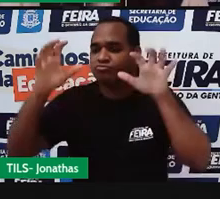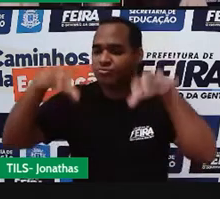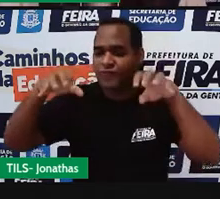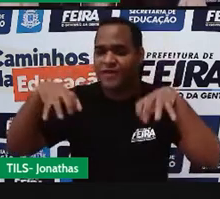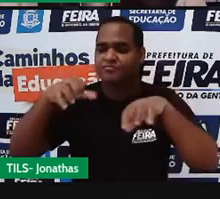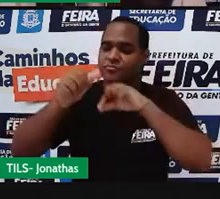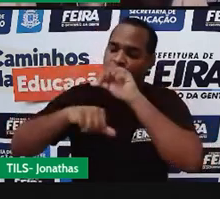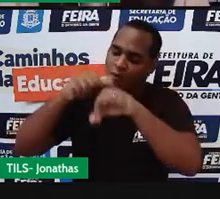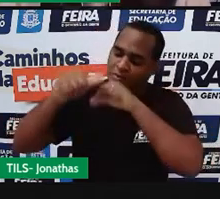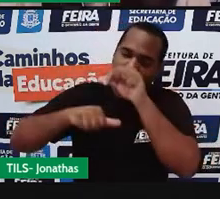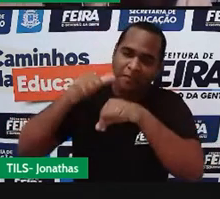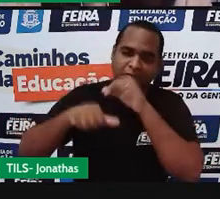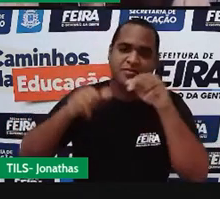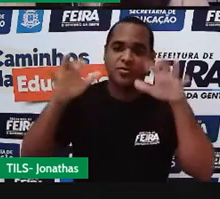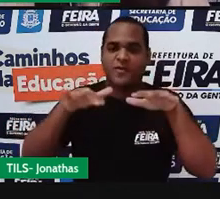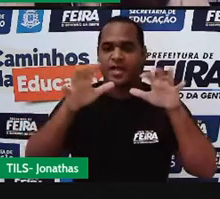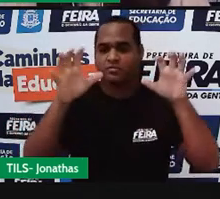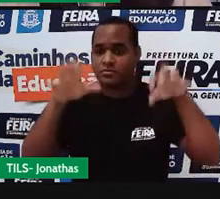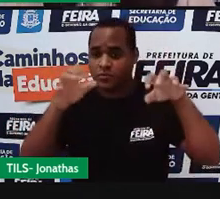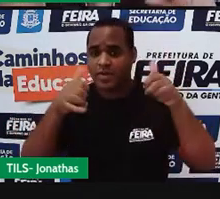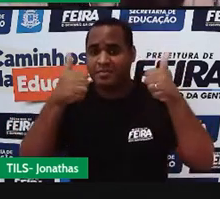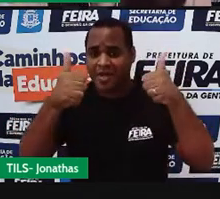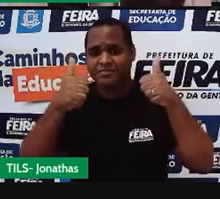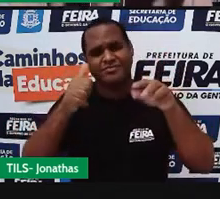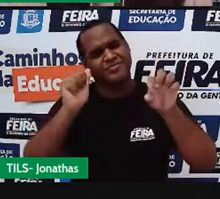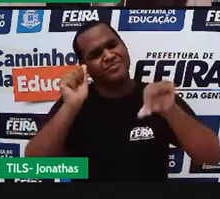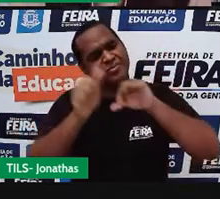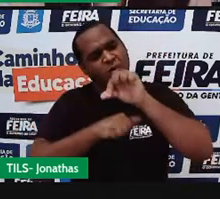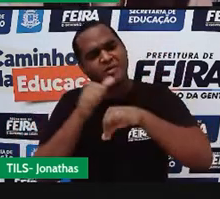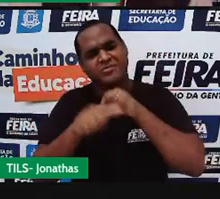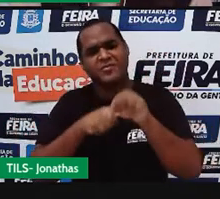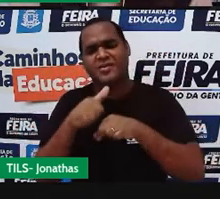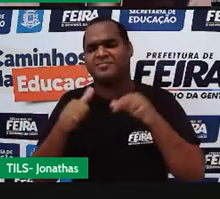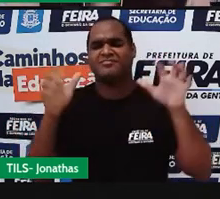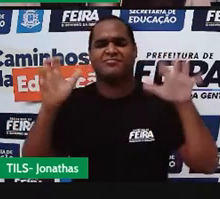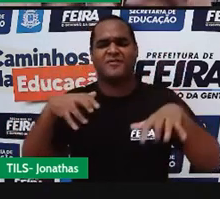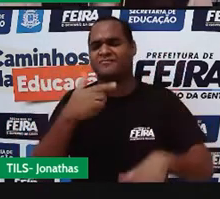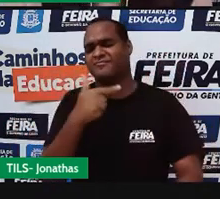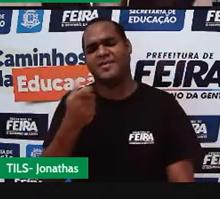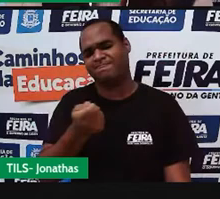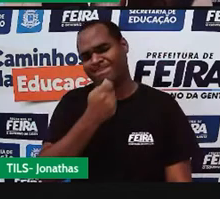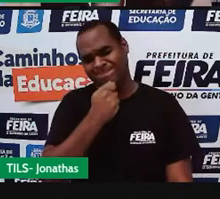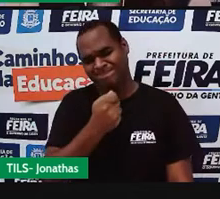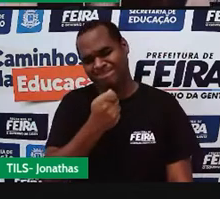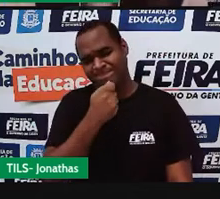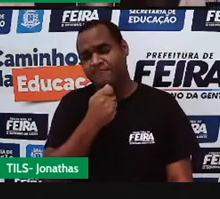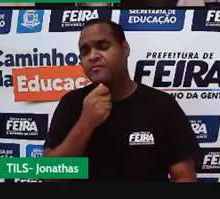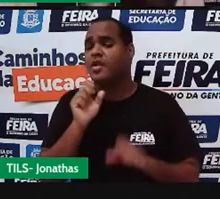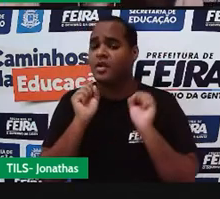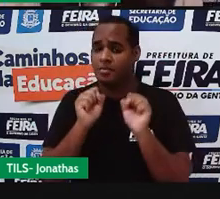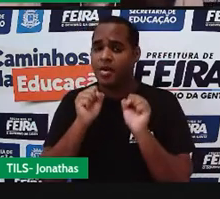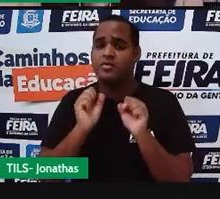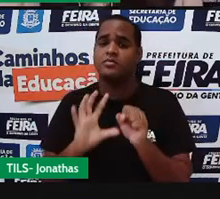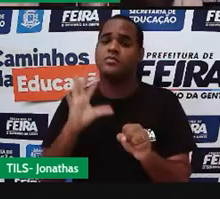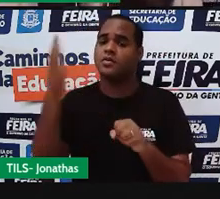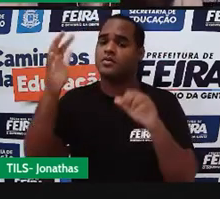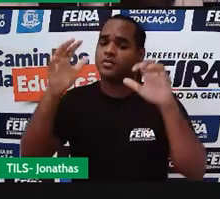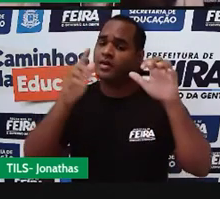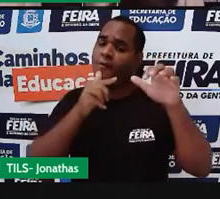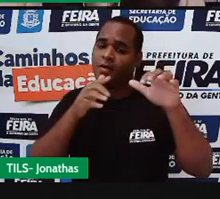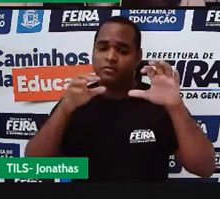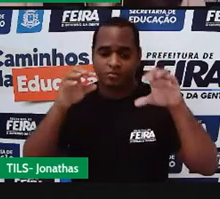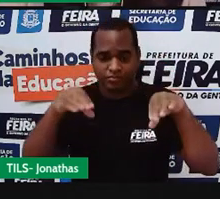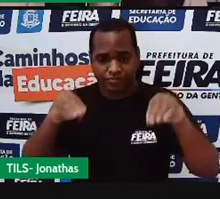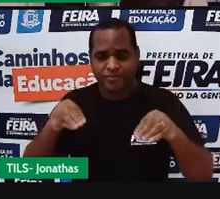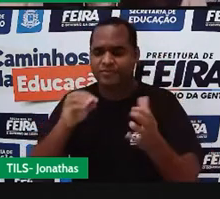de chuvas então quero lugar que antes de ouvir a muito passar um tempo não chove mais tanto assim então isso pode provocar escassez de água